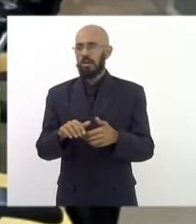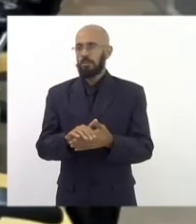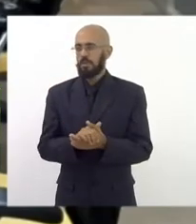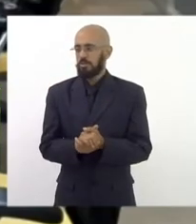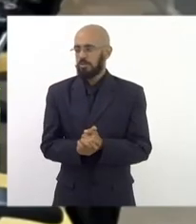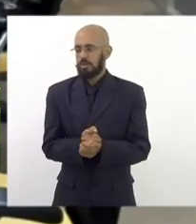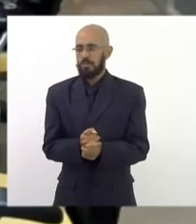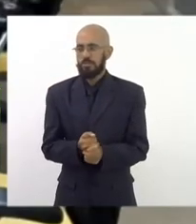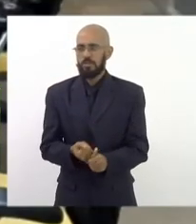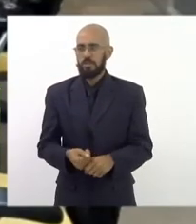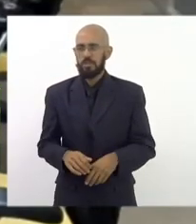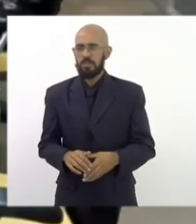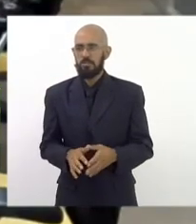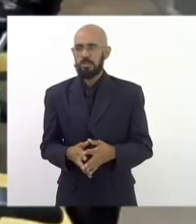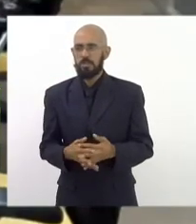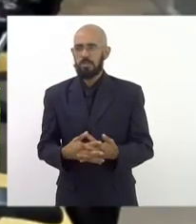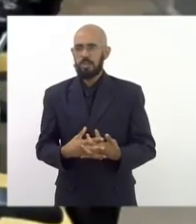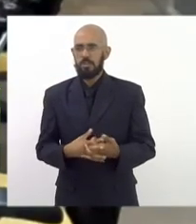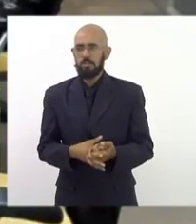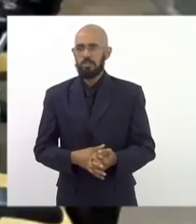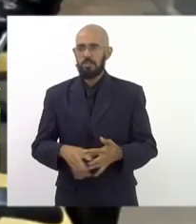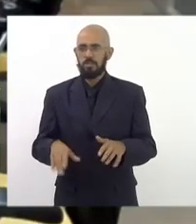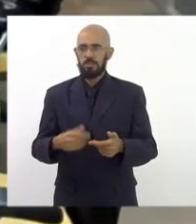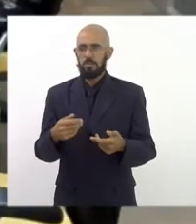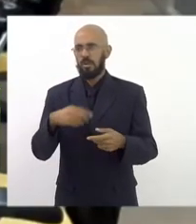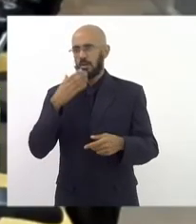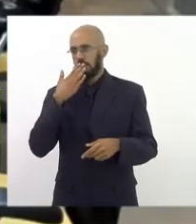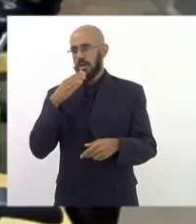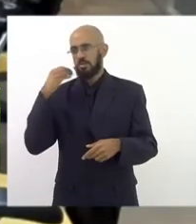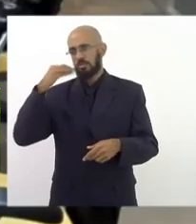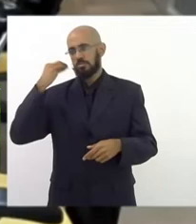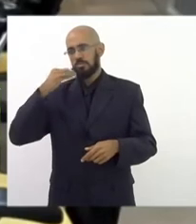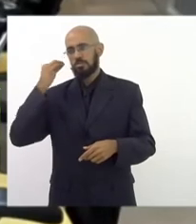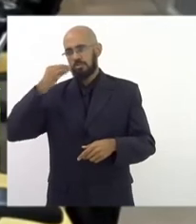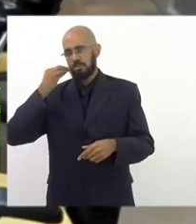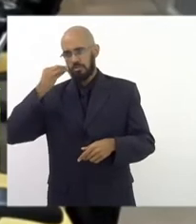quais foram os motivos, né? Porque às vezes a gente tem...